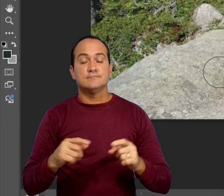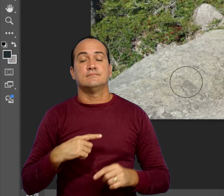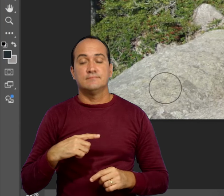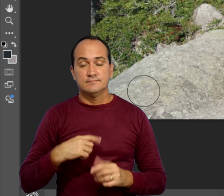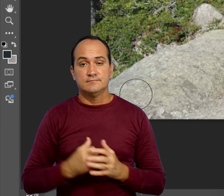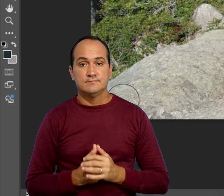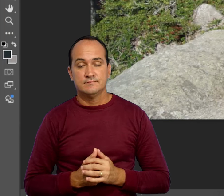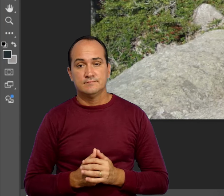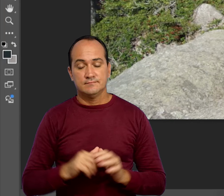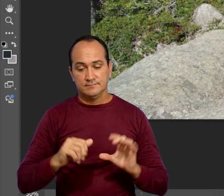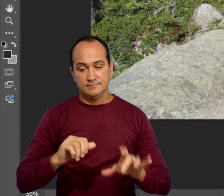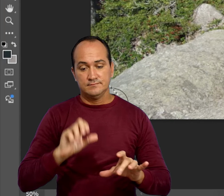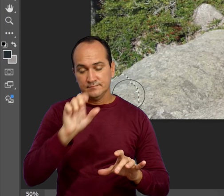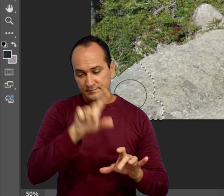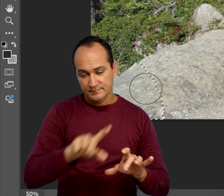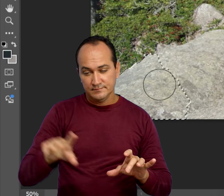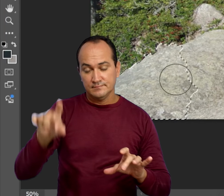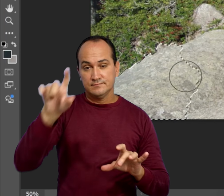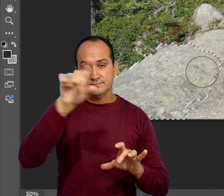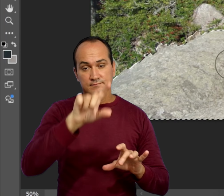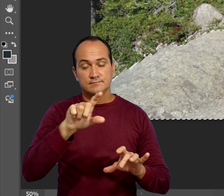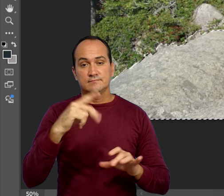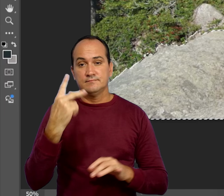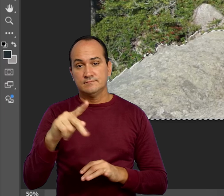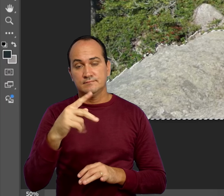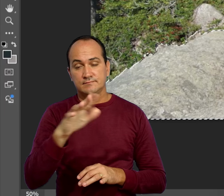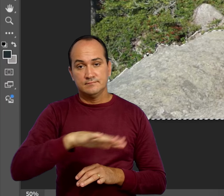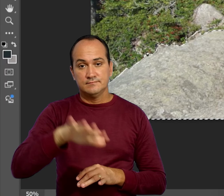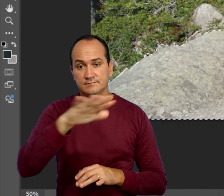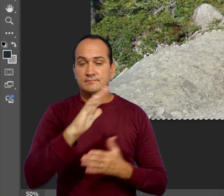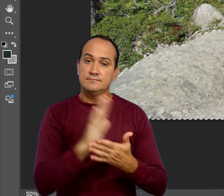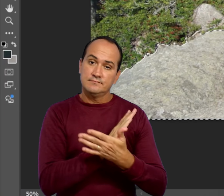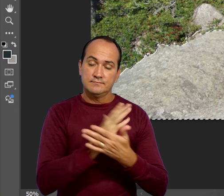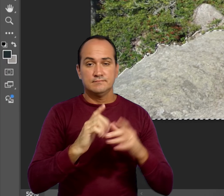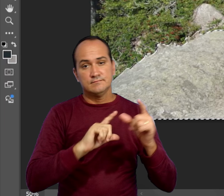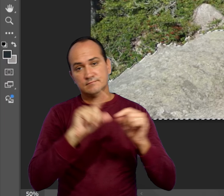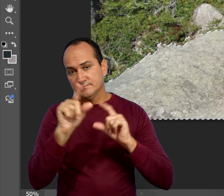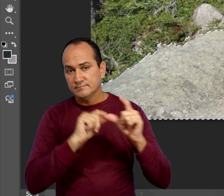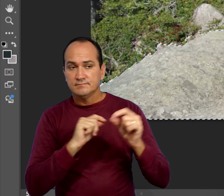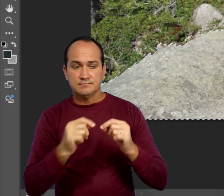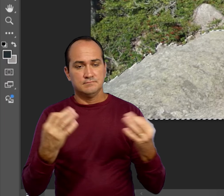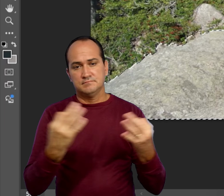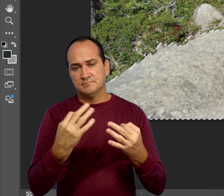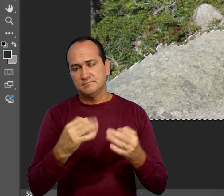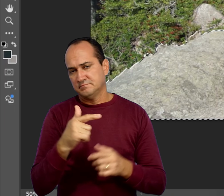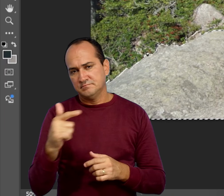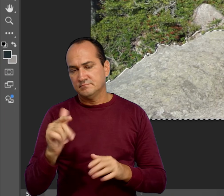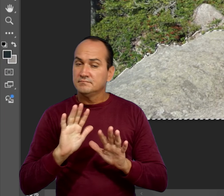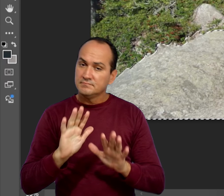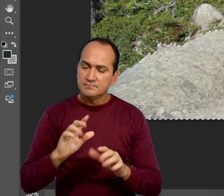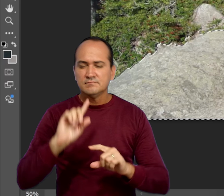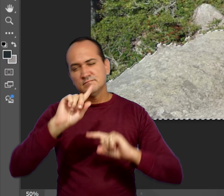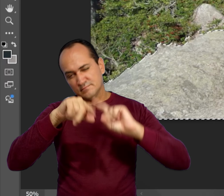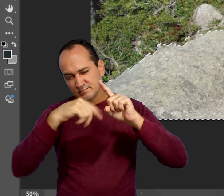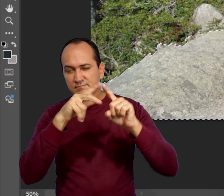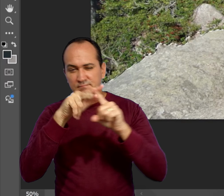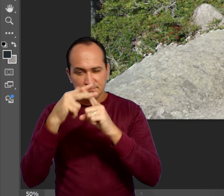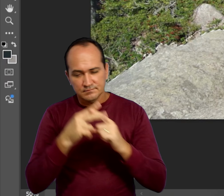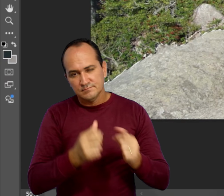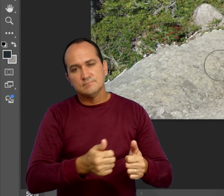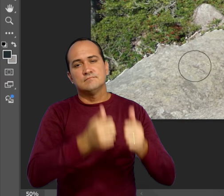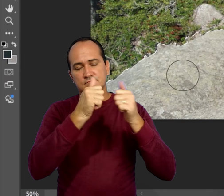colchete, e vou selecionar essa parte aqui. Tem alguma parte da seleção que não vai ficar perfeita, não tem problema, eu